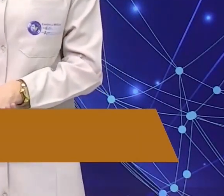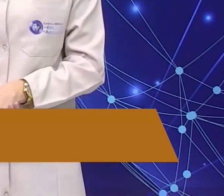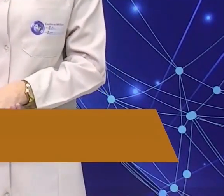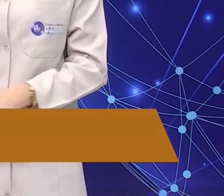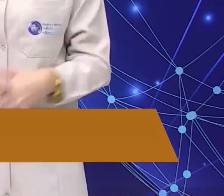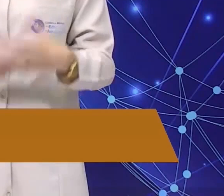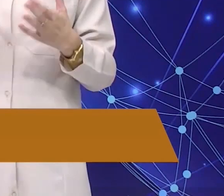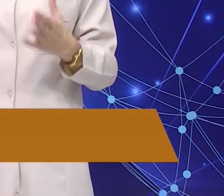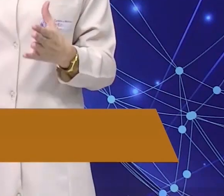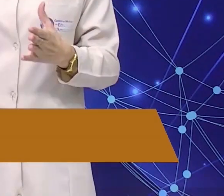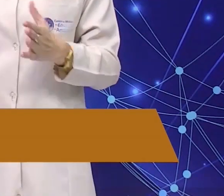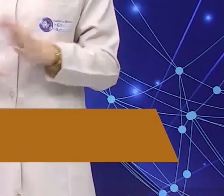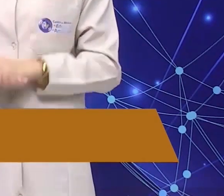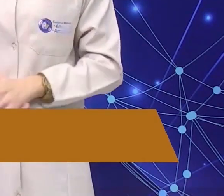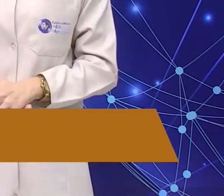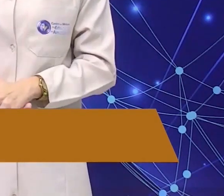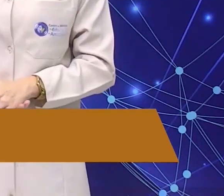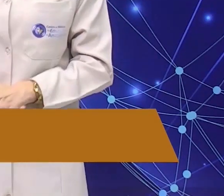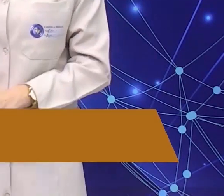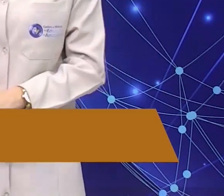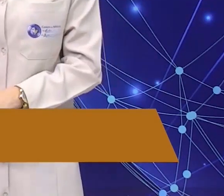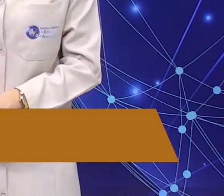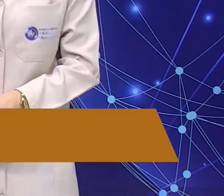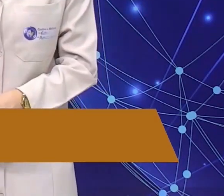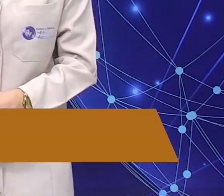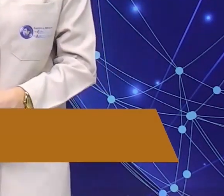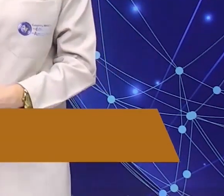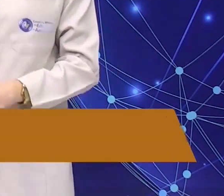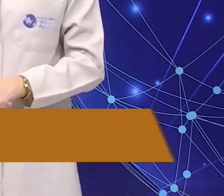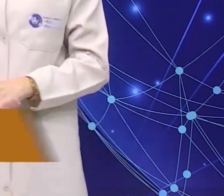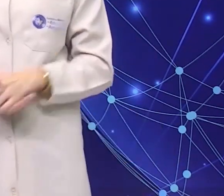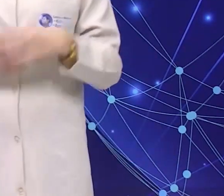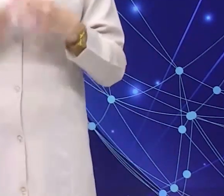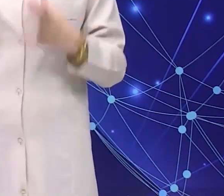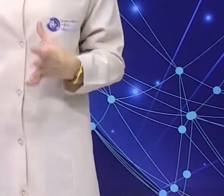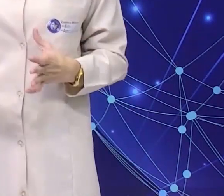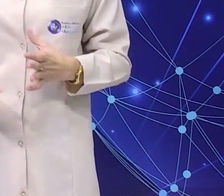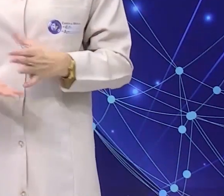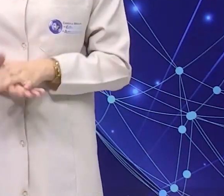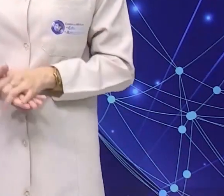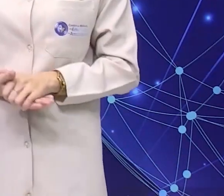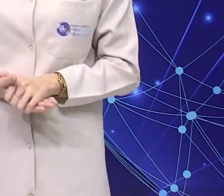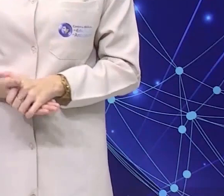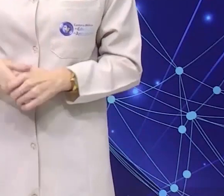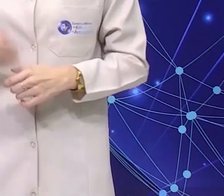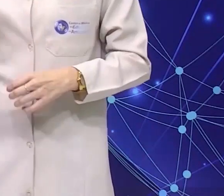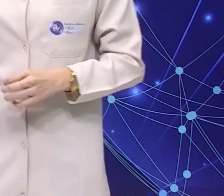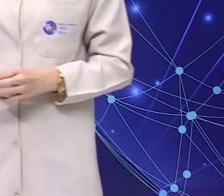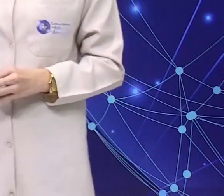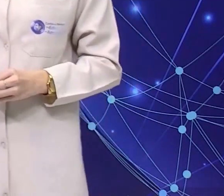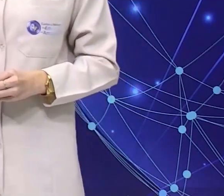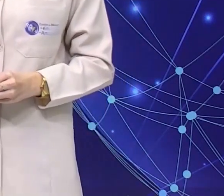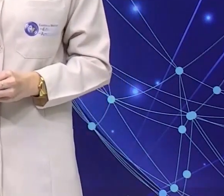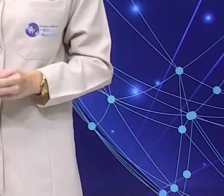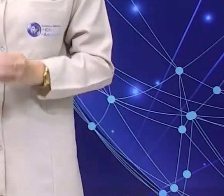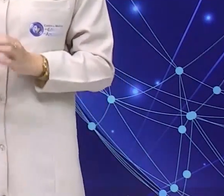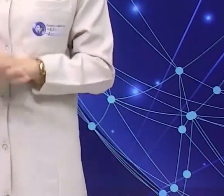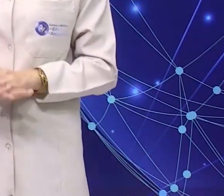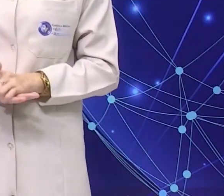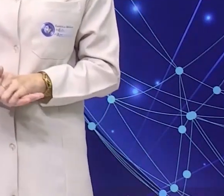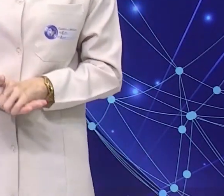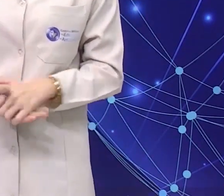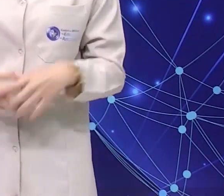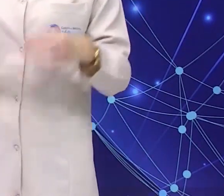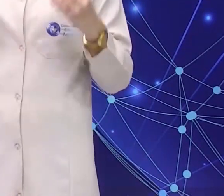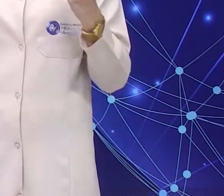aula de hoje, né? Vocês estiveram aí no primeiro momento com a professora Bárbara e agora nós vamos continuar falando sobre